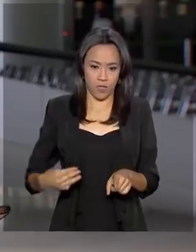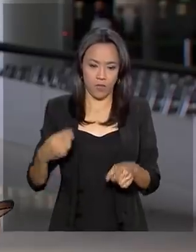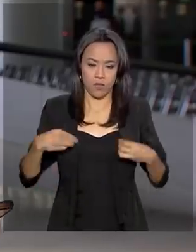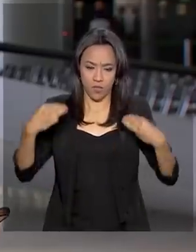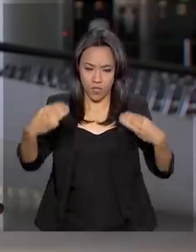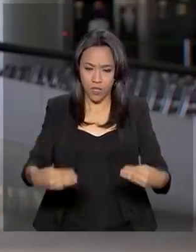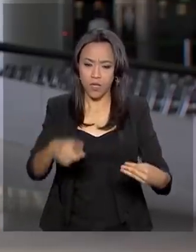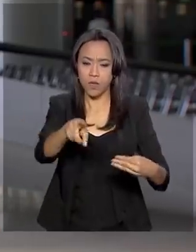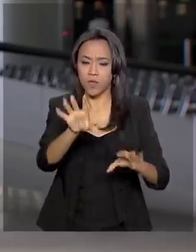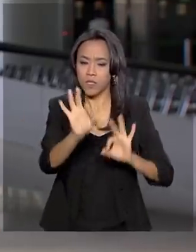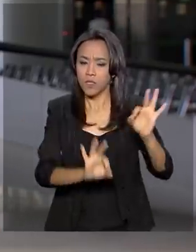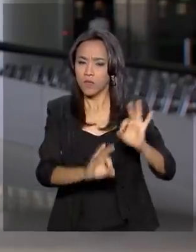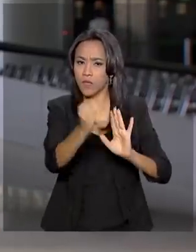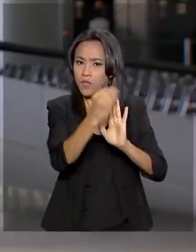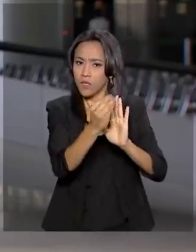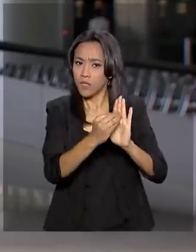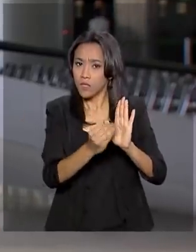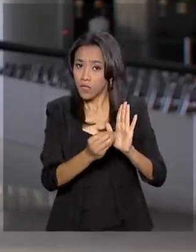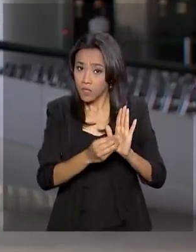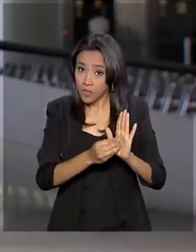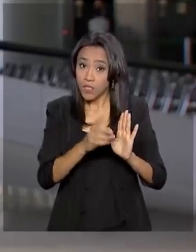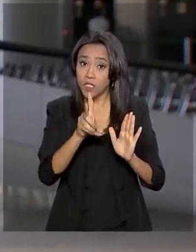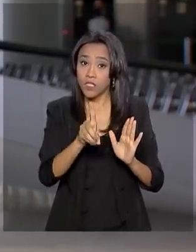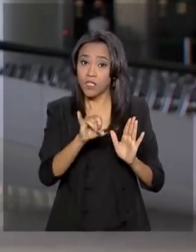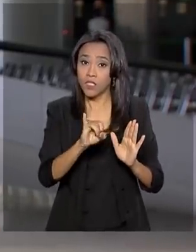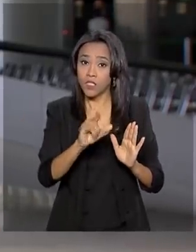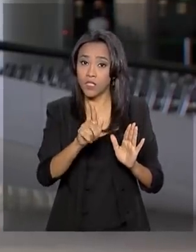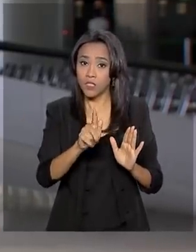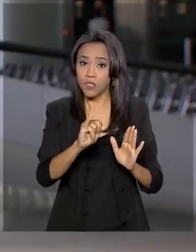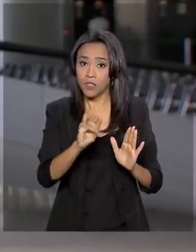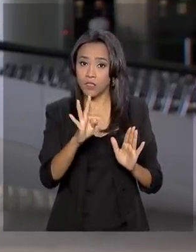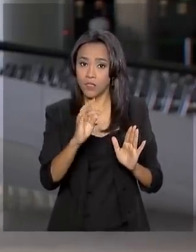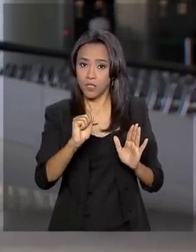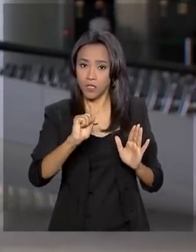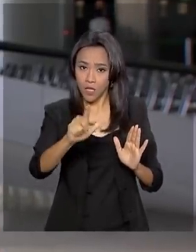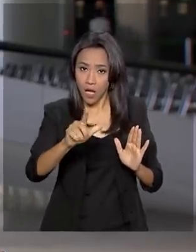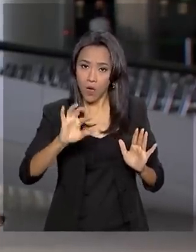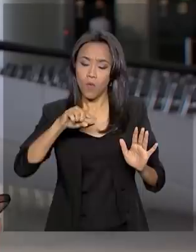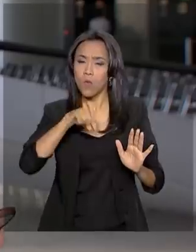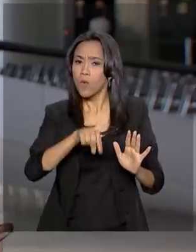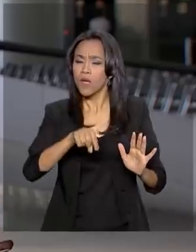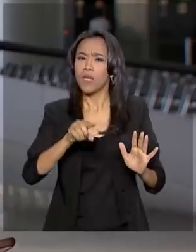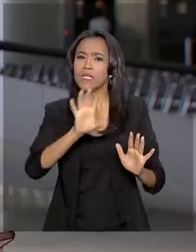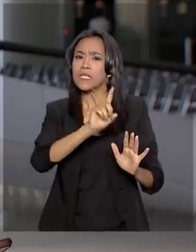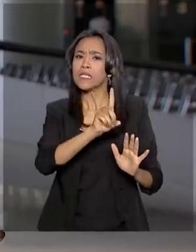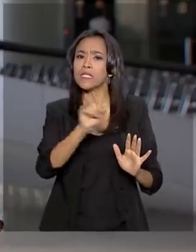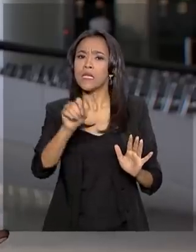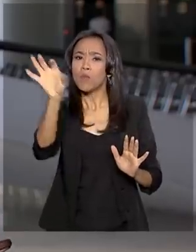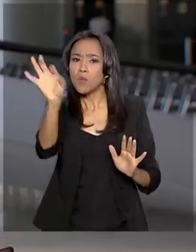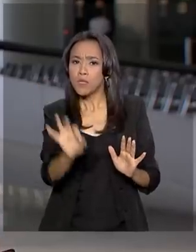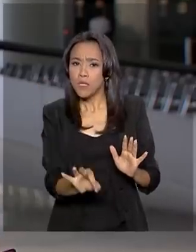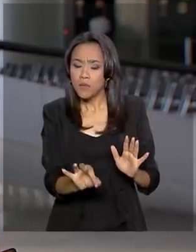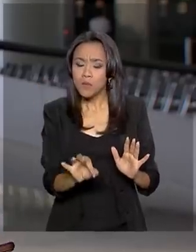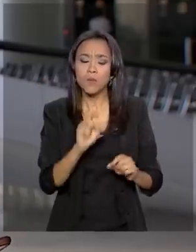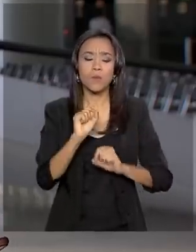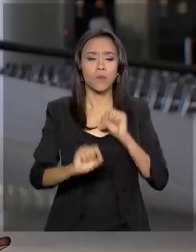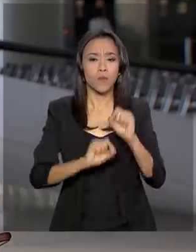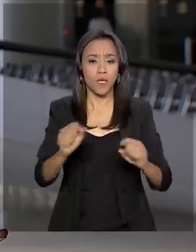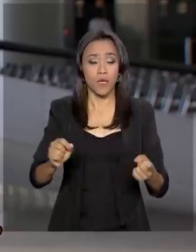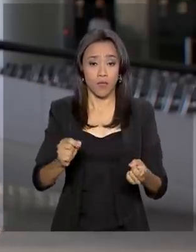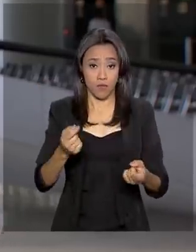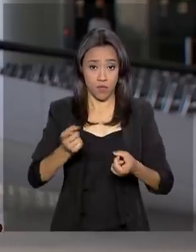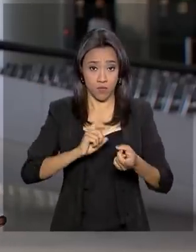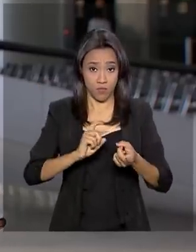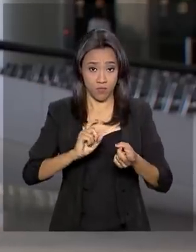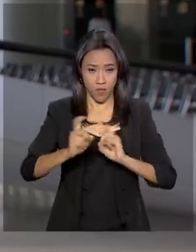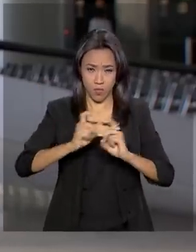plano de transformação digital que prevê para os próximos 2 anos 100% de digitalização dos serviços oferecidos